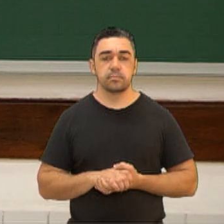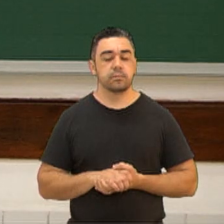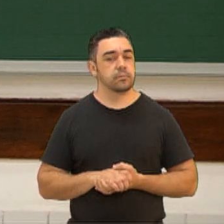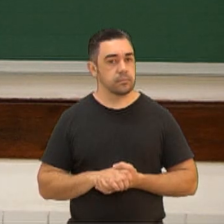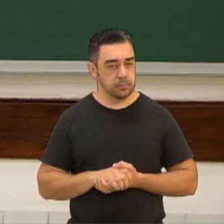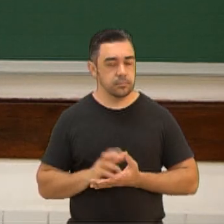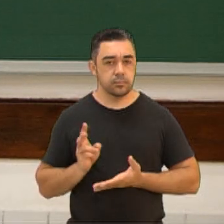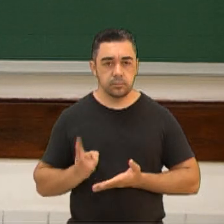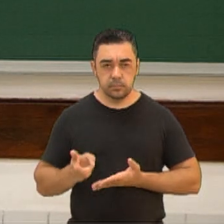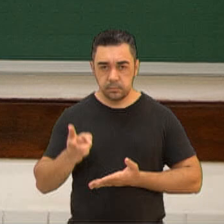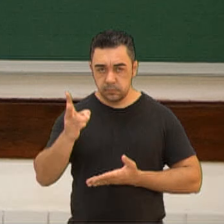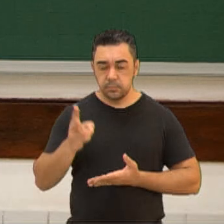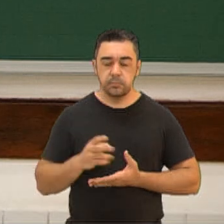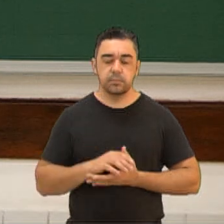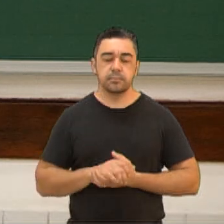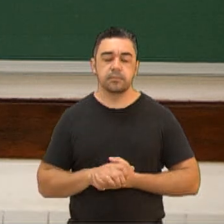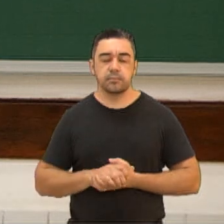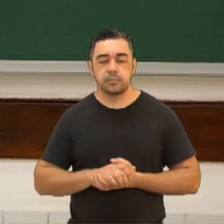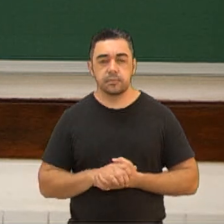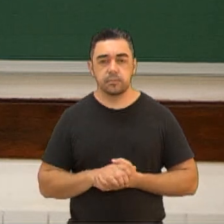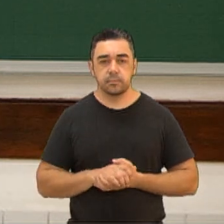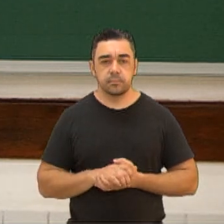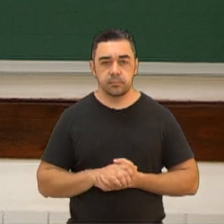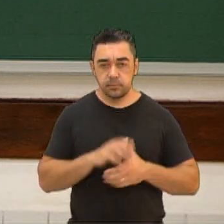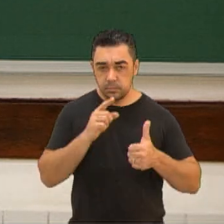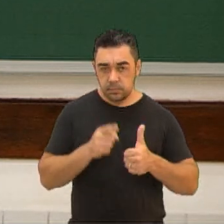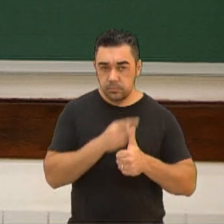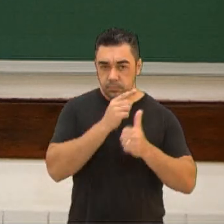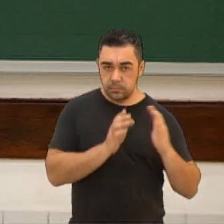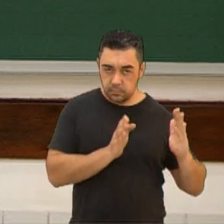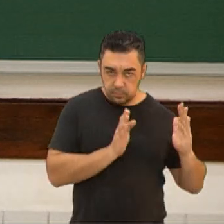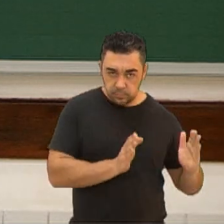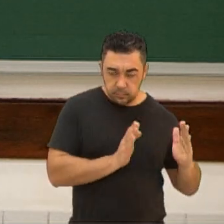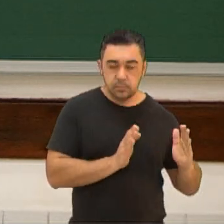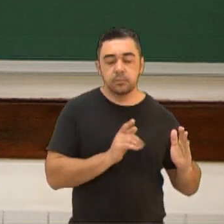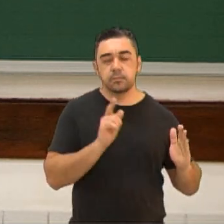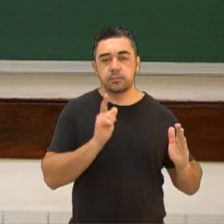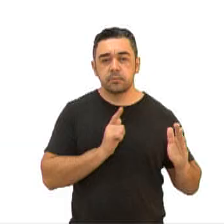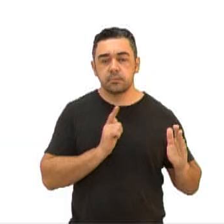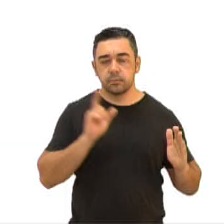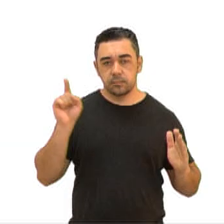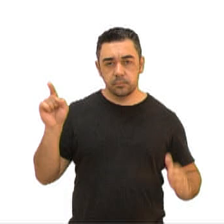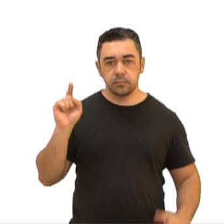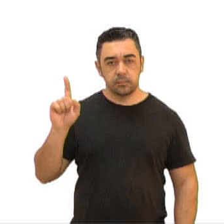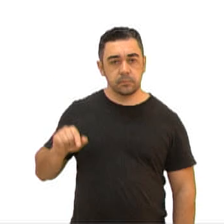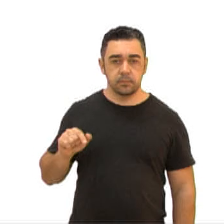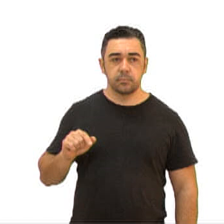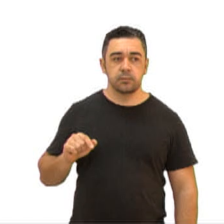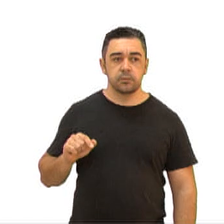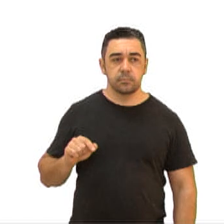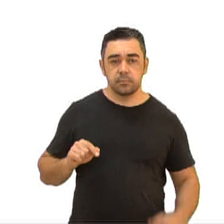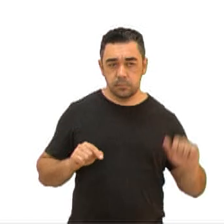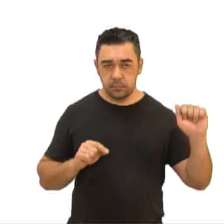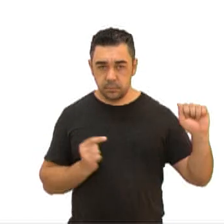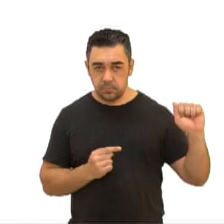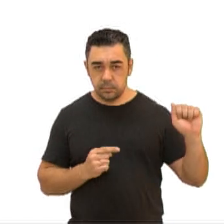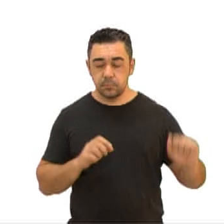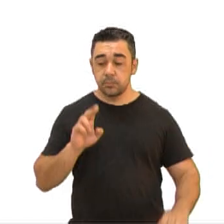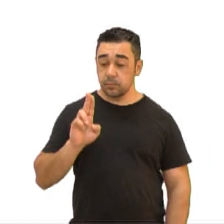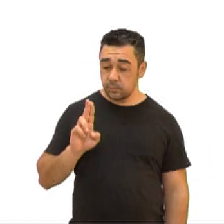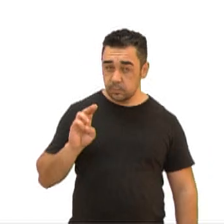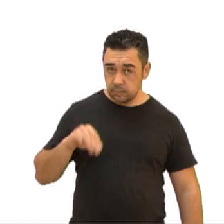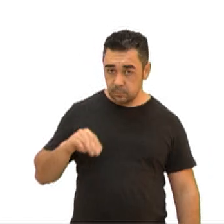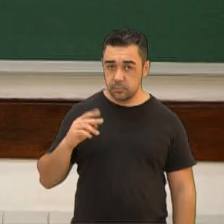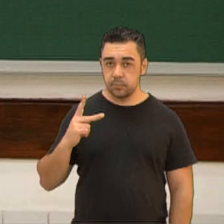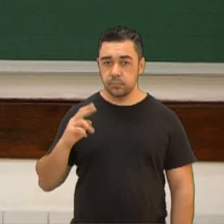Então, gente, continuando. A primeira fase do trabalho de Picasso ele é considerado, alternativa correta A, um